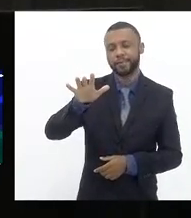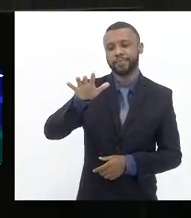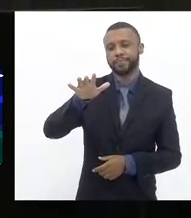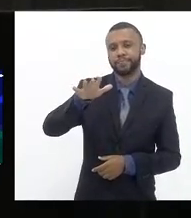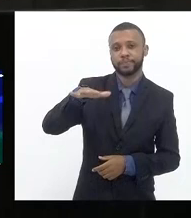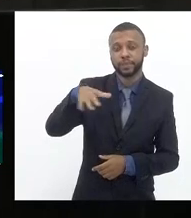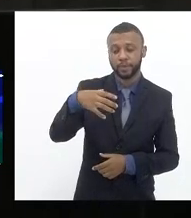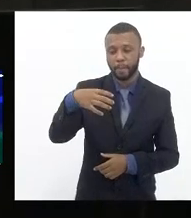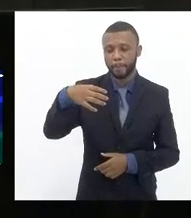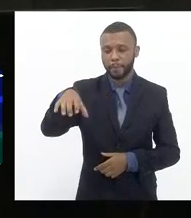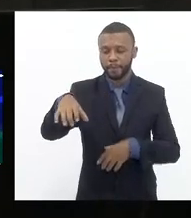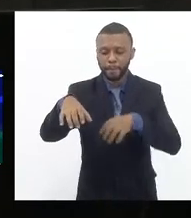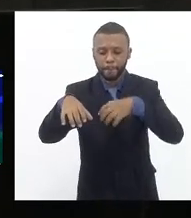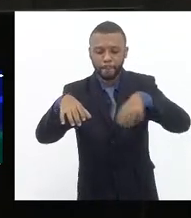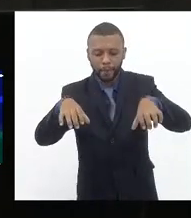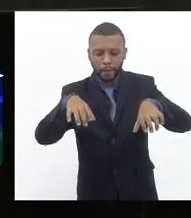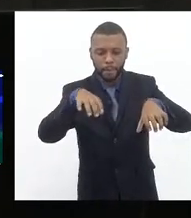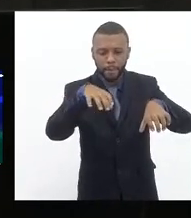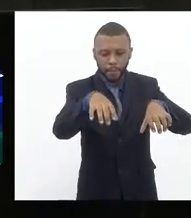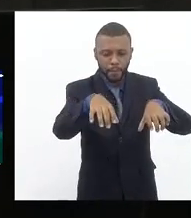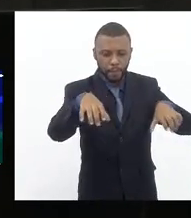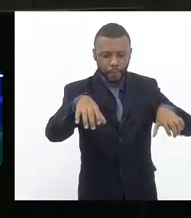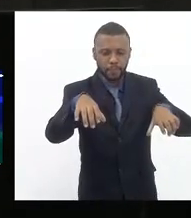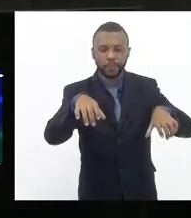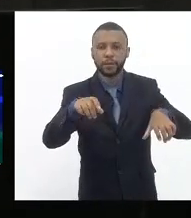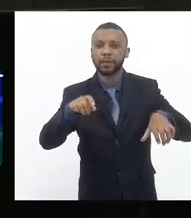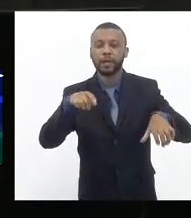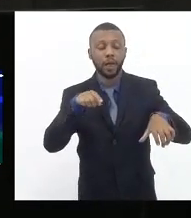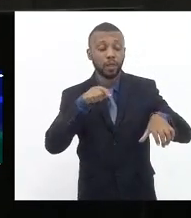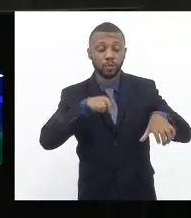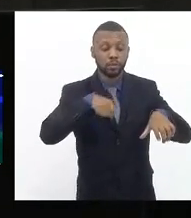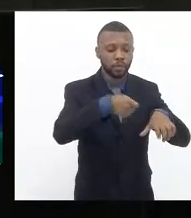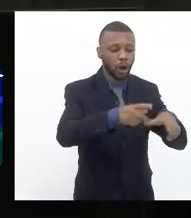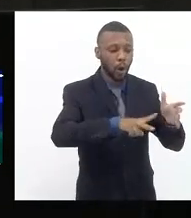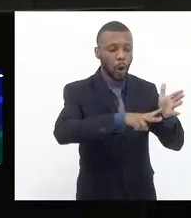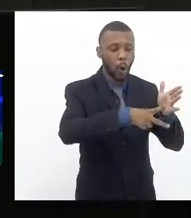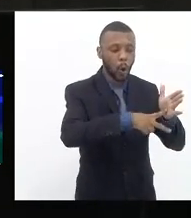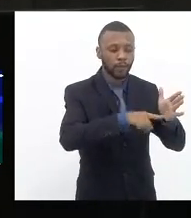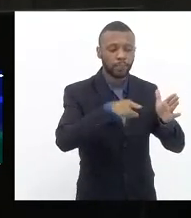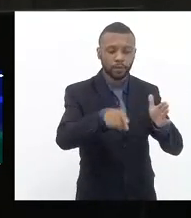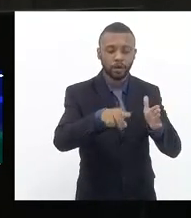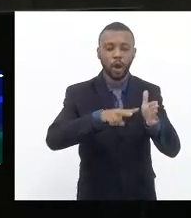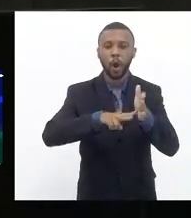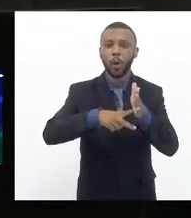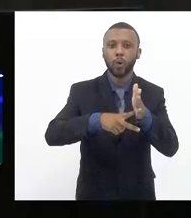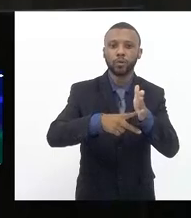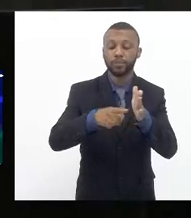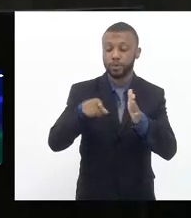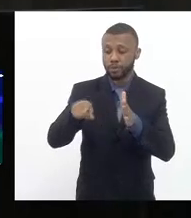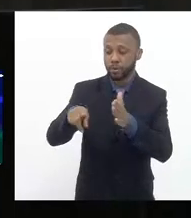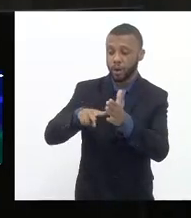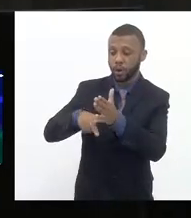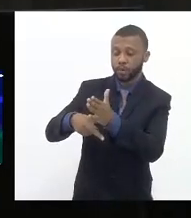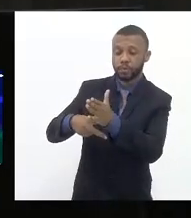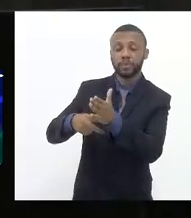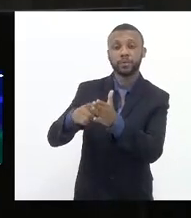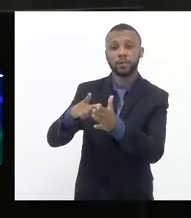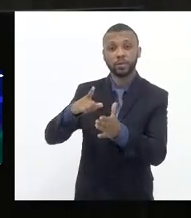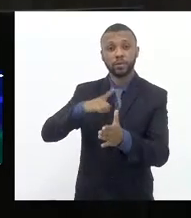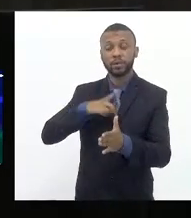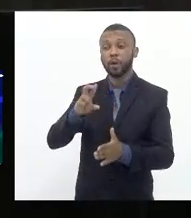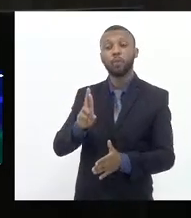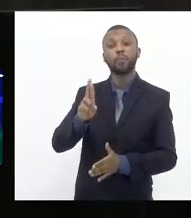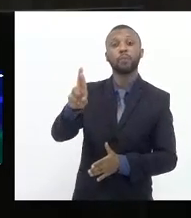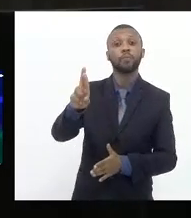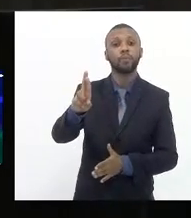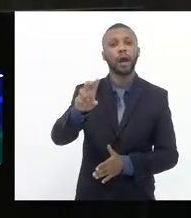em partes em que eram chamados de condomínio, e esse condomínio tinha o síndico. Então, a gente se reunia e eles definiam por onde